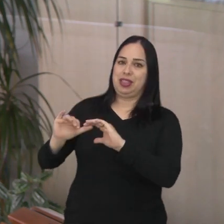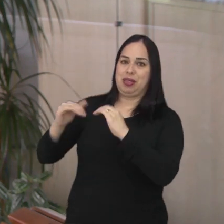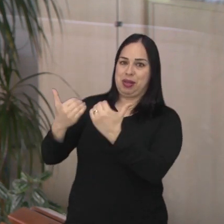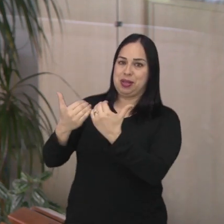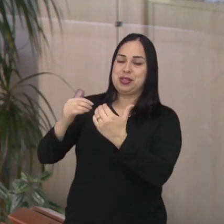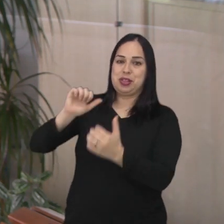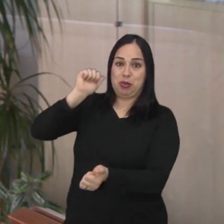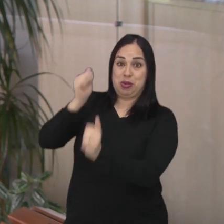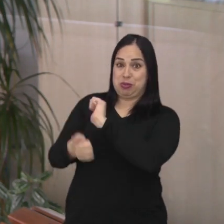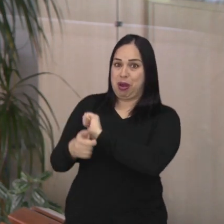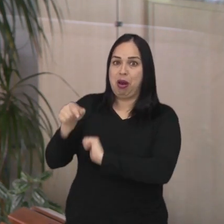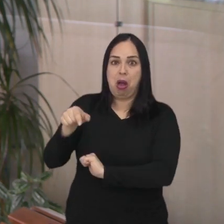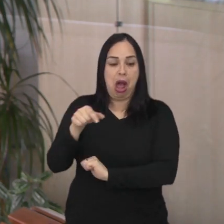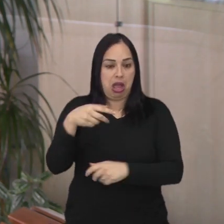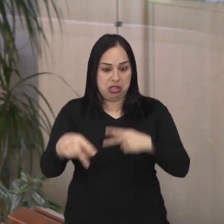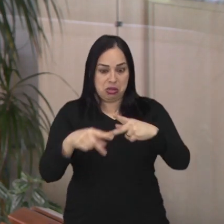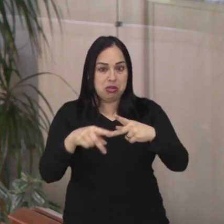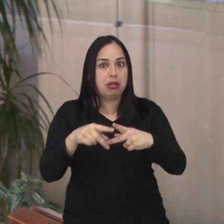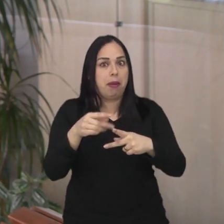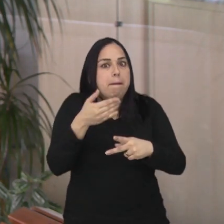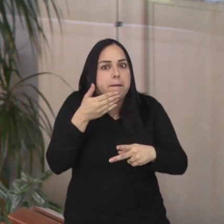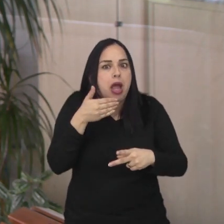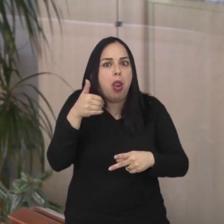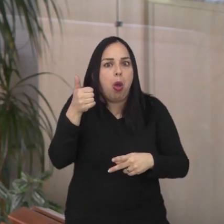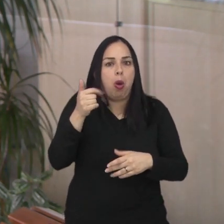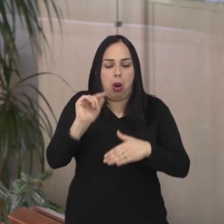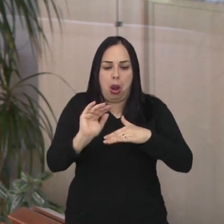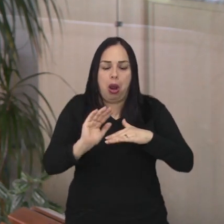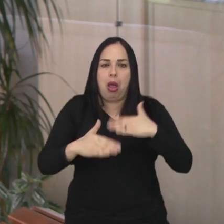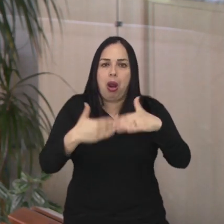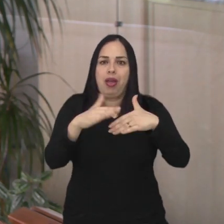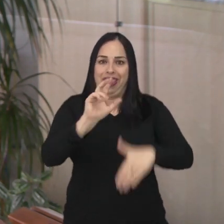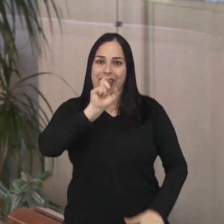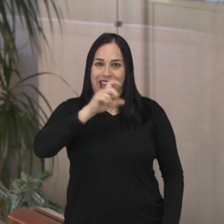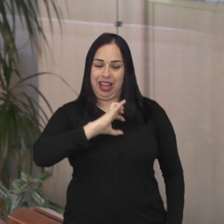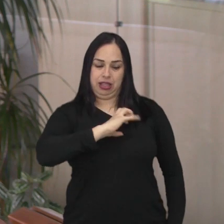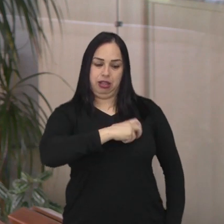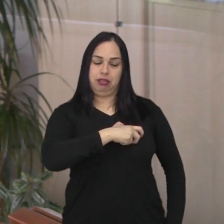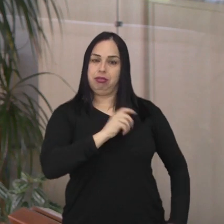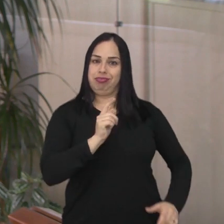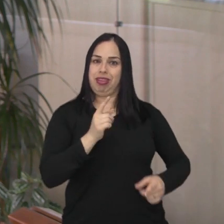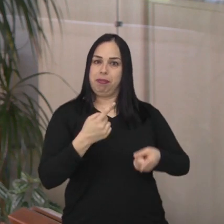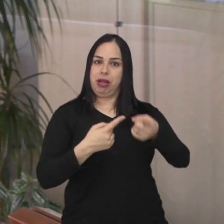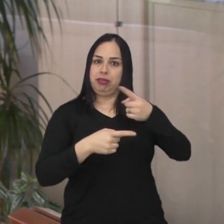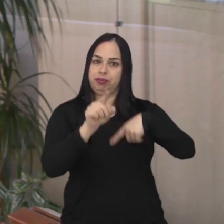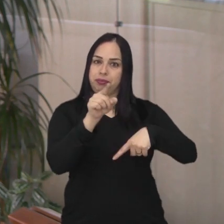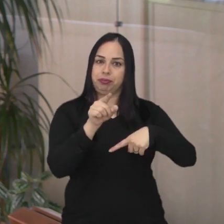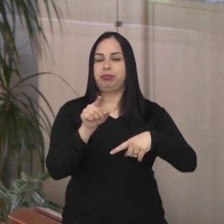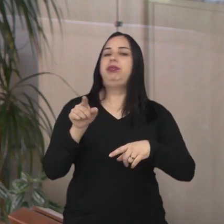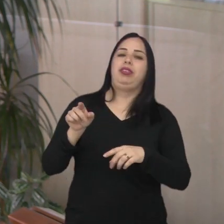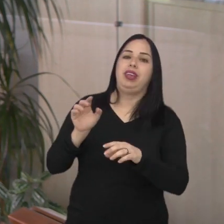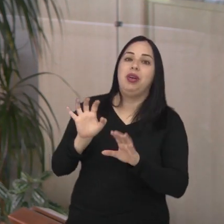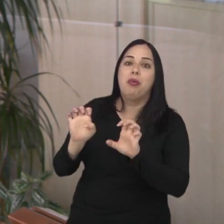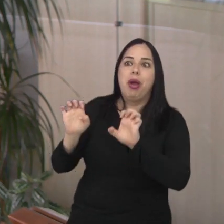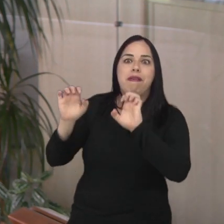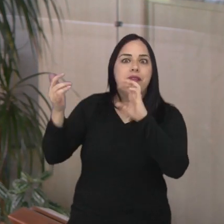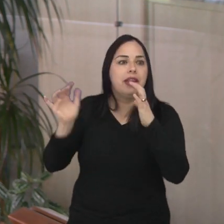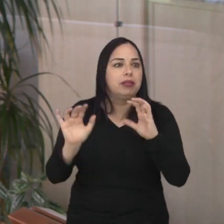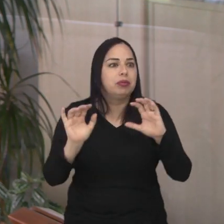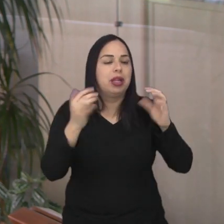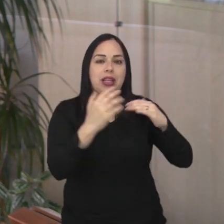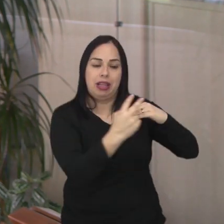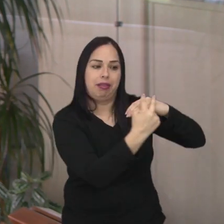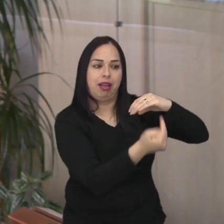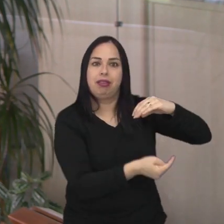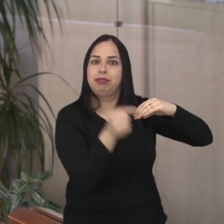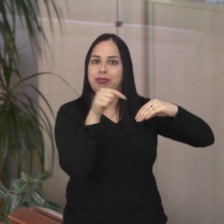para a área esportiva, São José está num momento melhor também da área do futebol de São José, e também para os eventos, né? Que você pode olhar todos